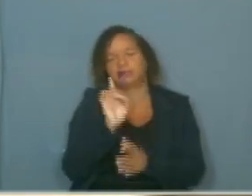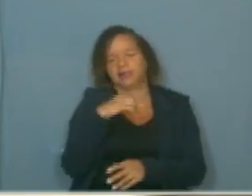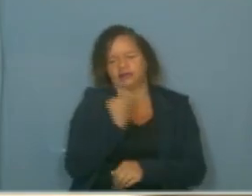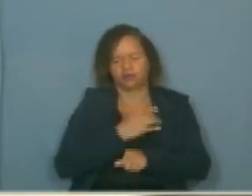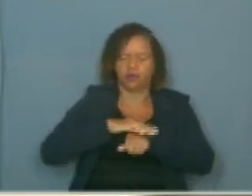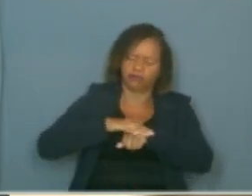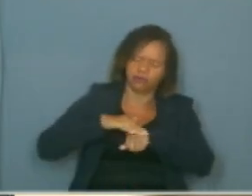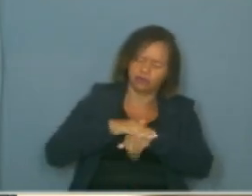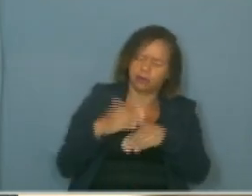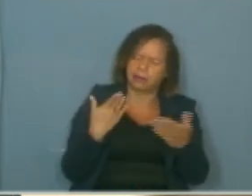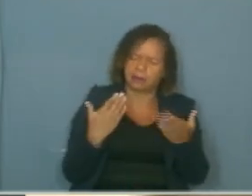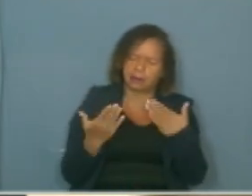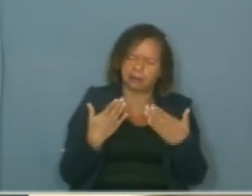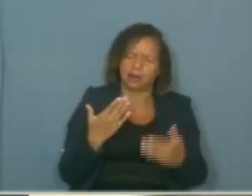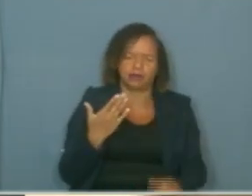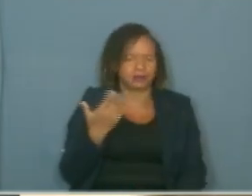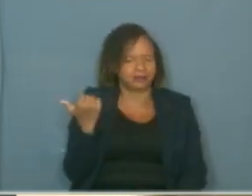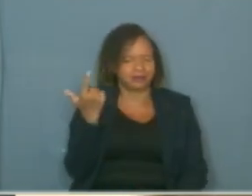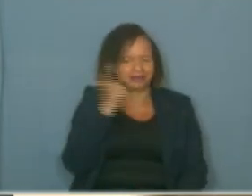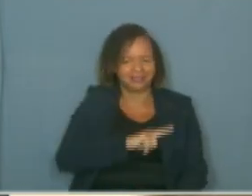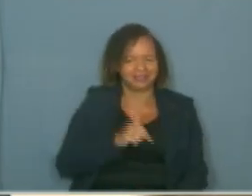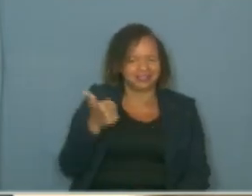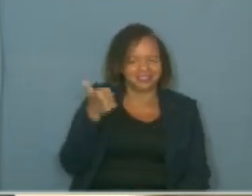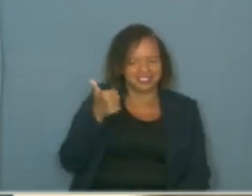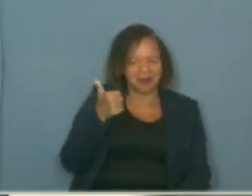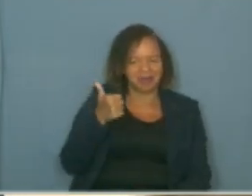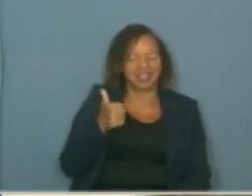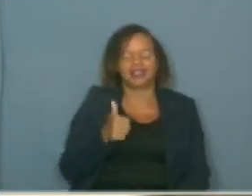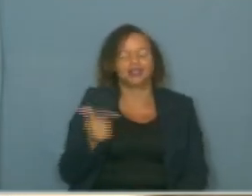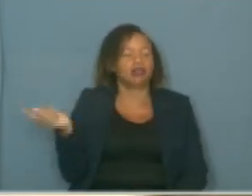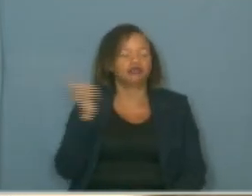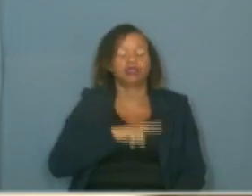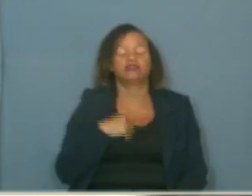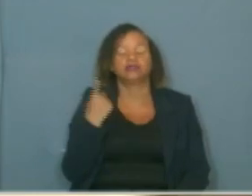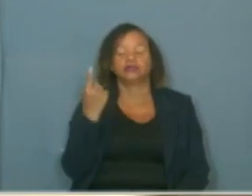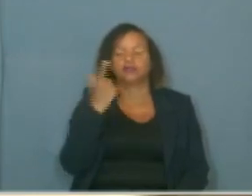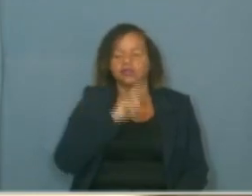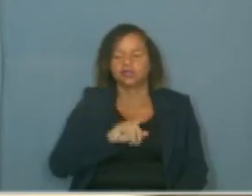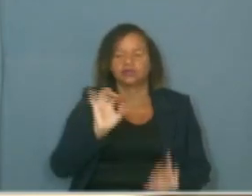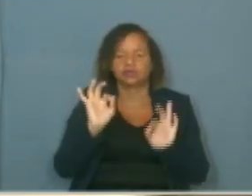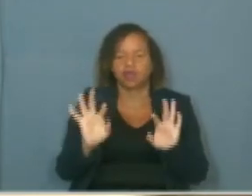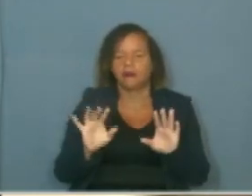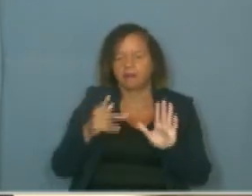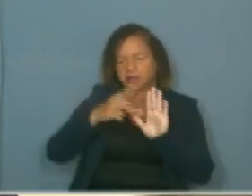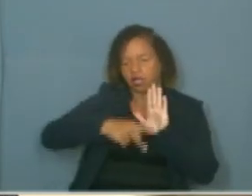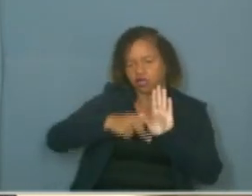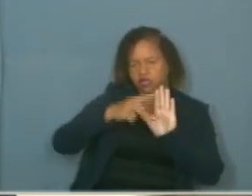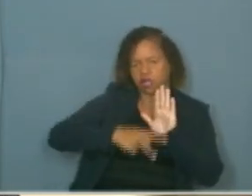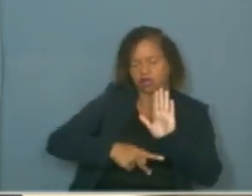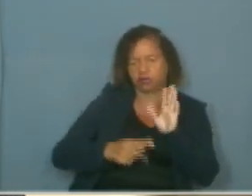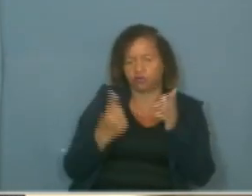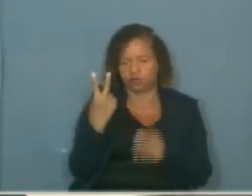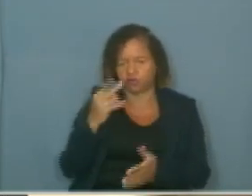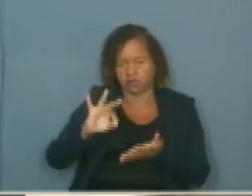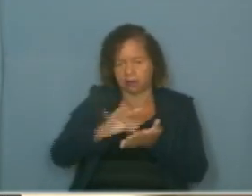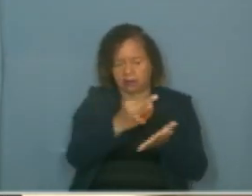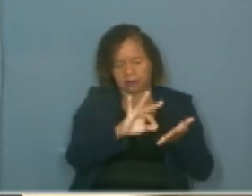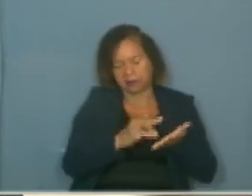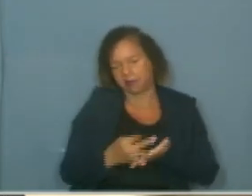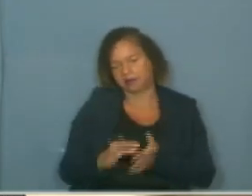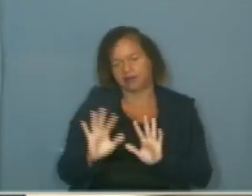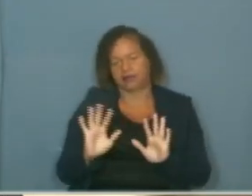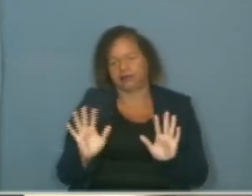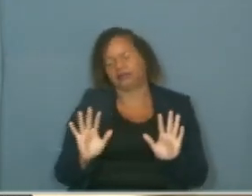conversou, naturalmente eu topei, que não sou besta, e a gente decidiu que a gente iria fazer não apenas um projeto de lei com 2 assinaturas, vereadora